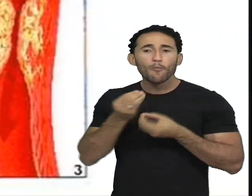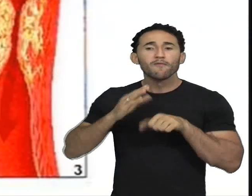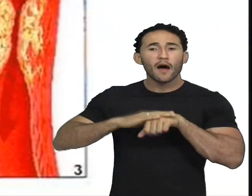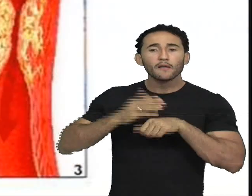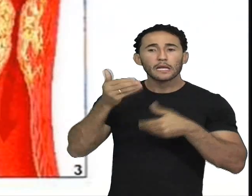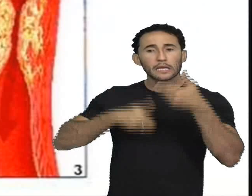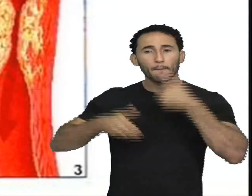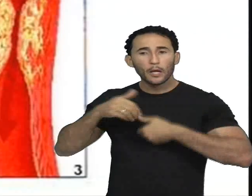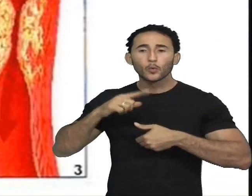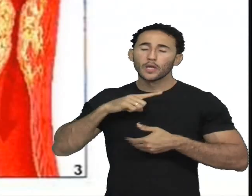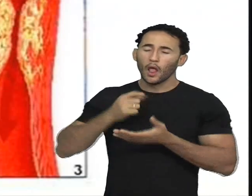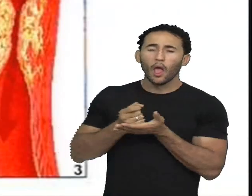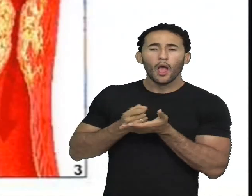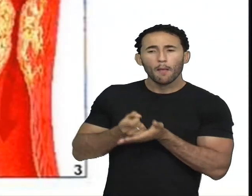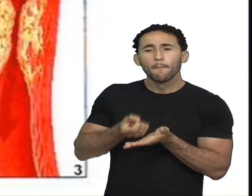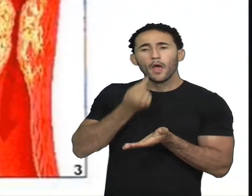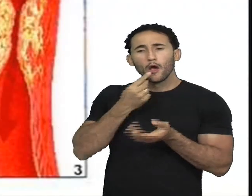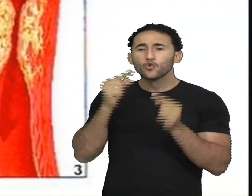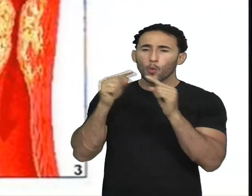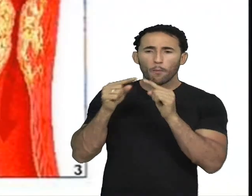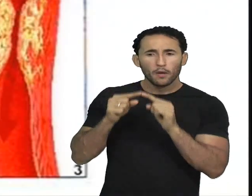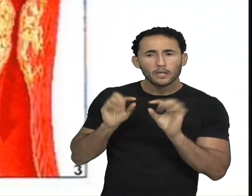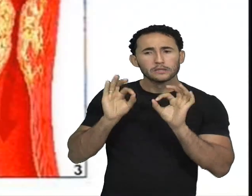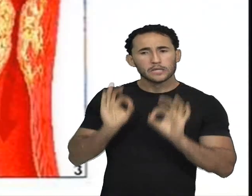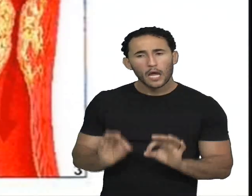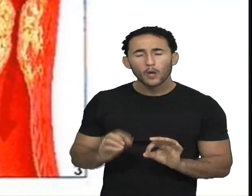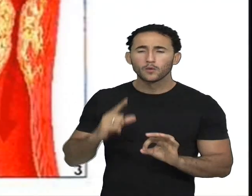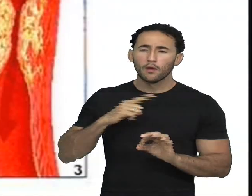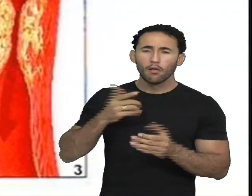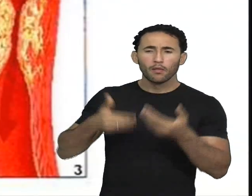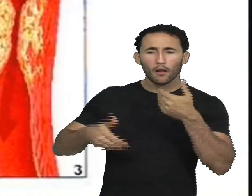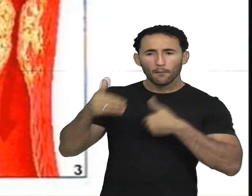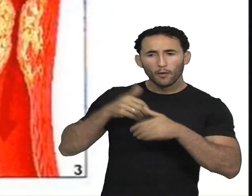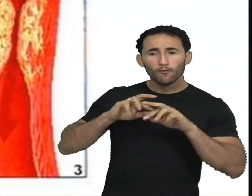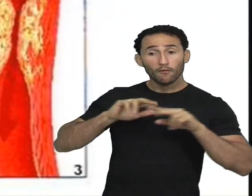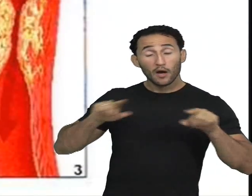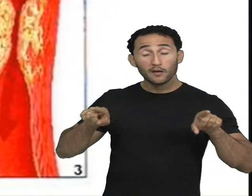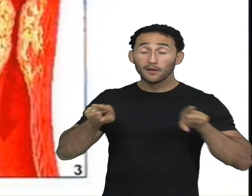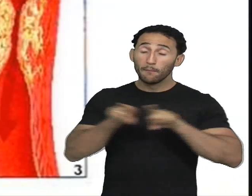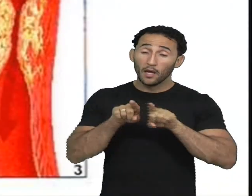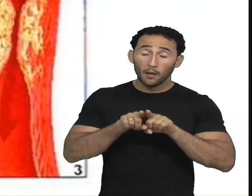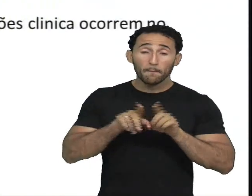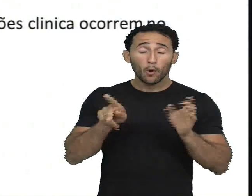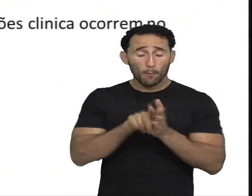tratamento medicamentoso otimizado e a cirurgia cardíaca.